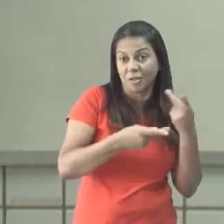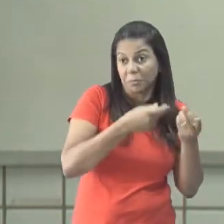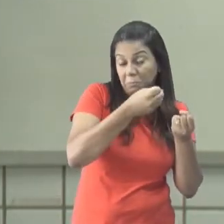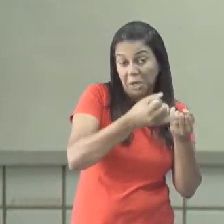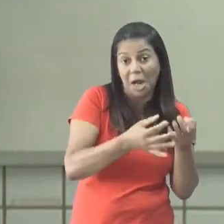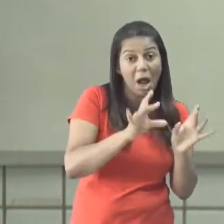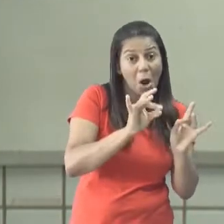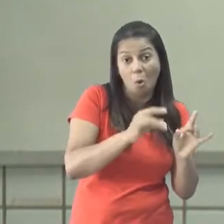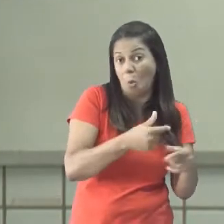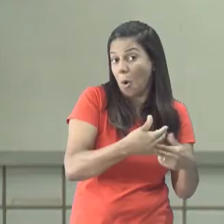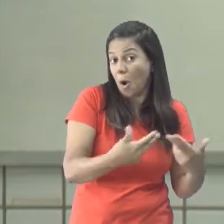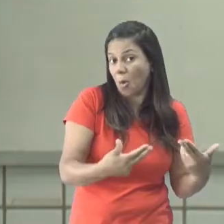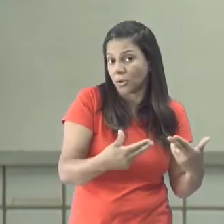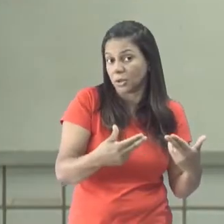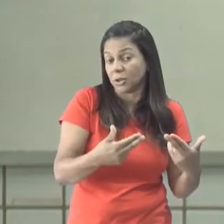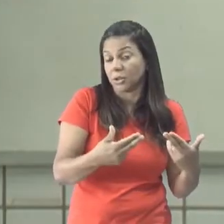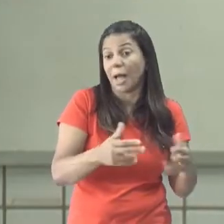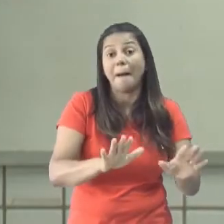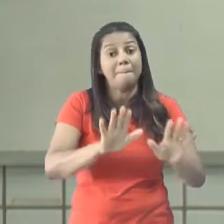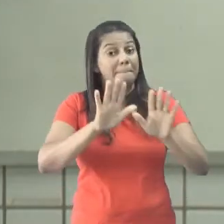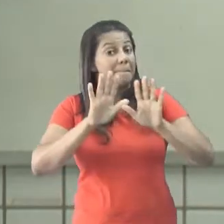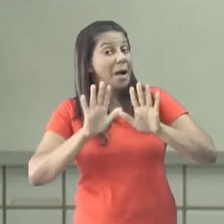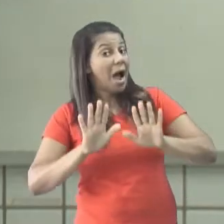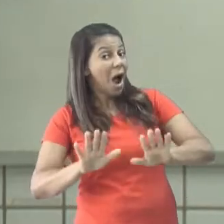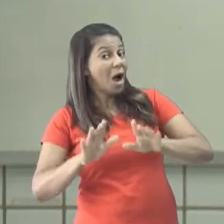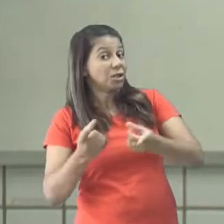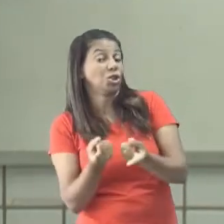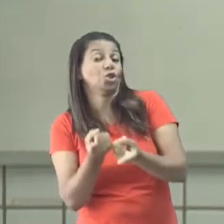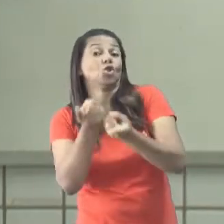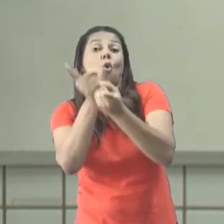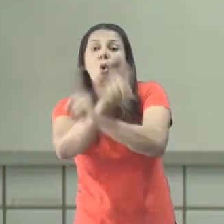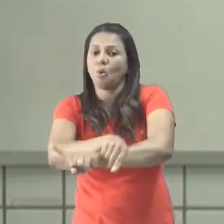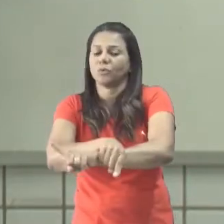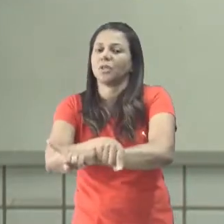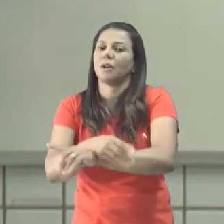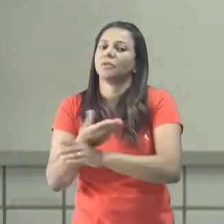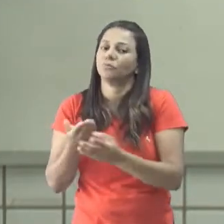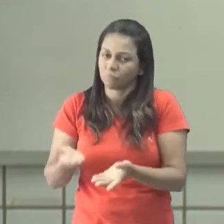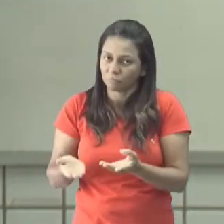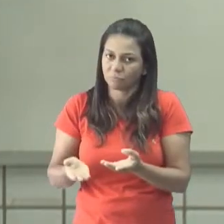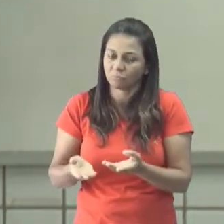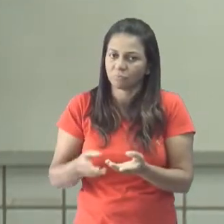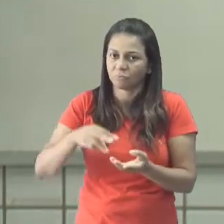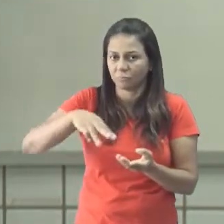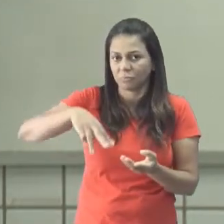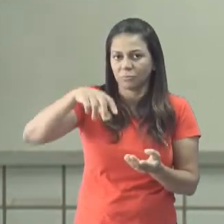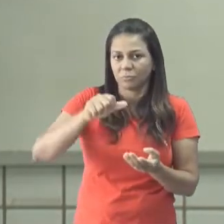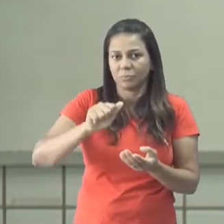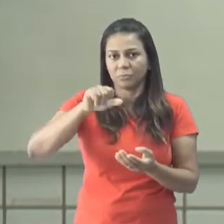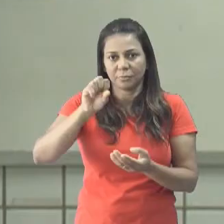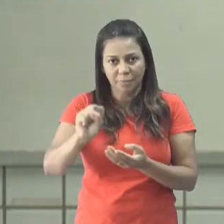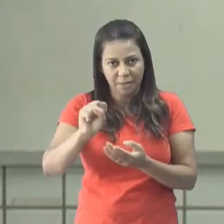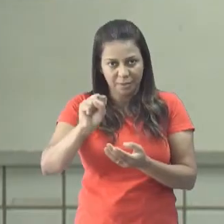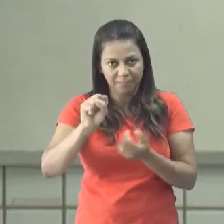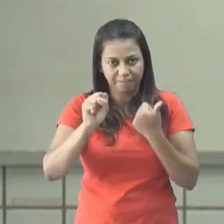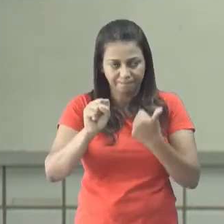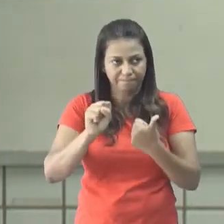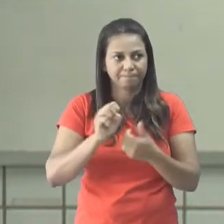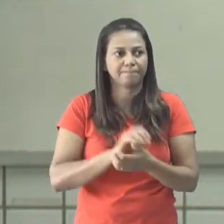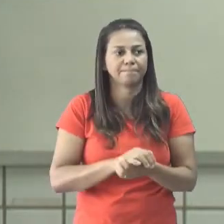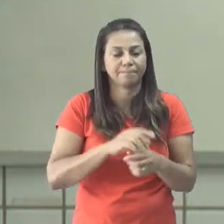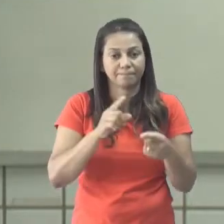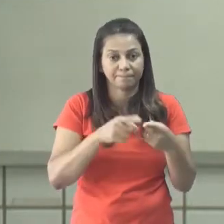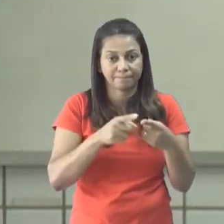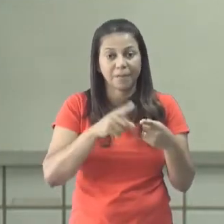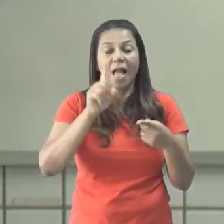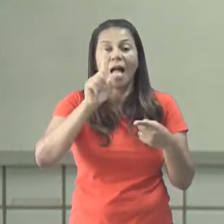e algo depois que se opõem, você vai colocar o mais sem I e sem acento. Tá? Esse mais é